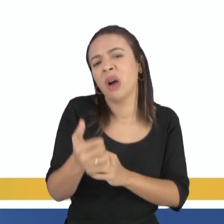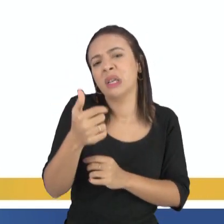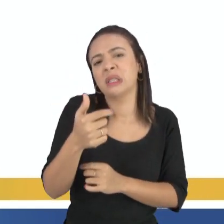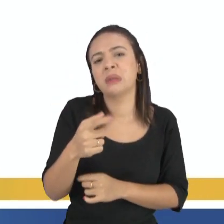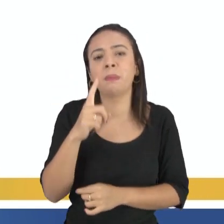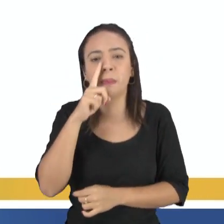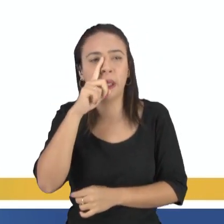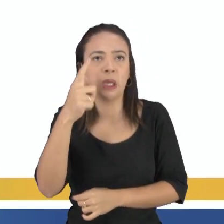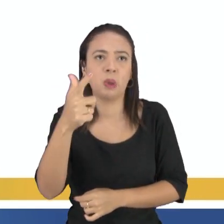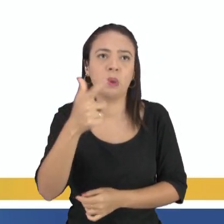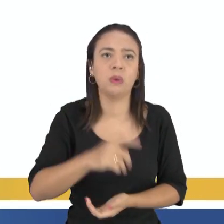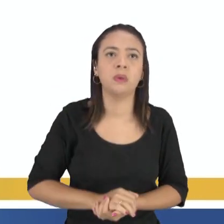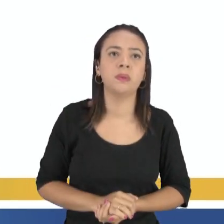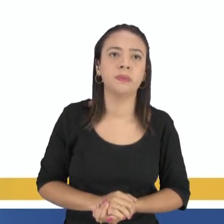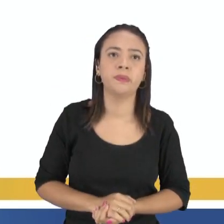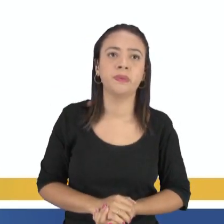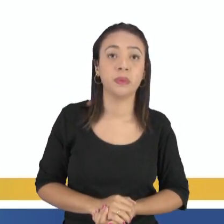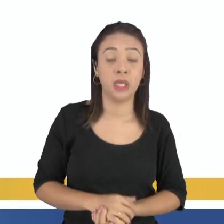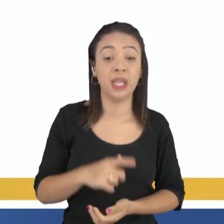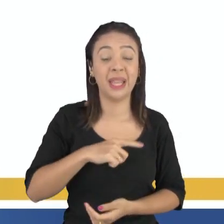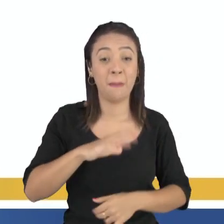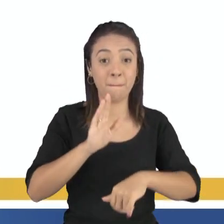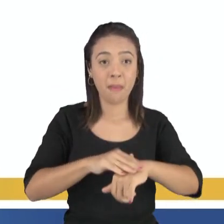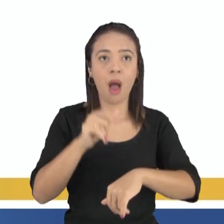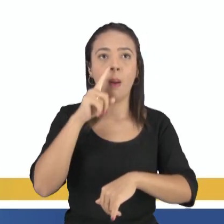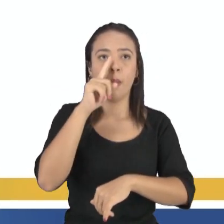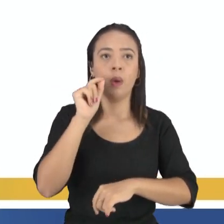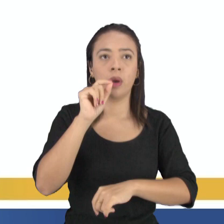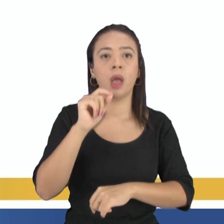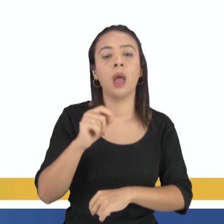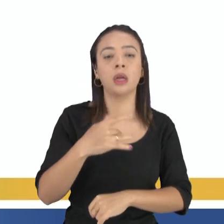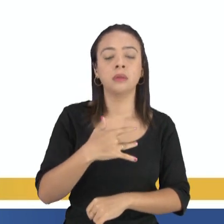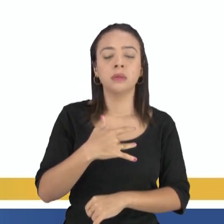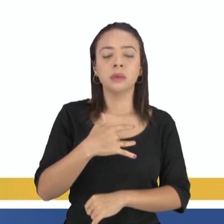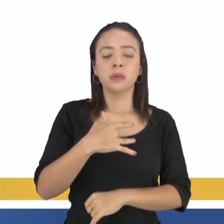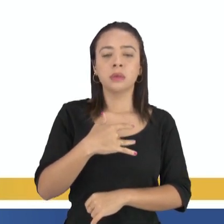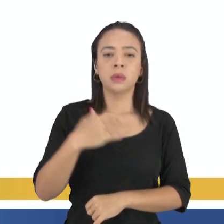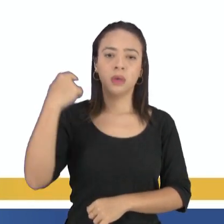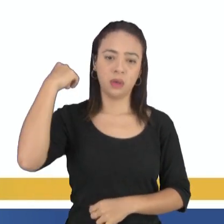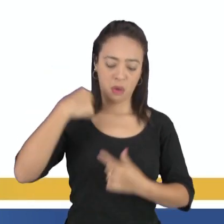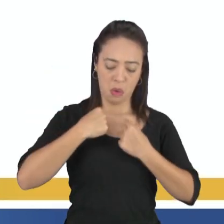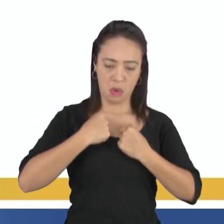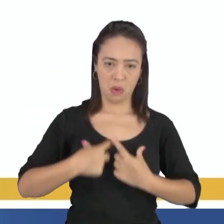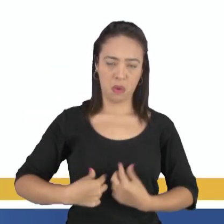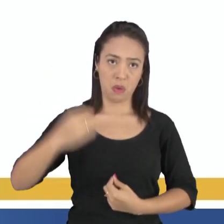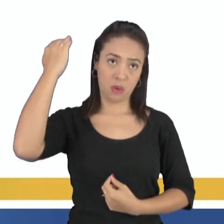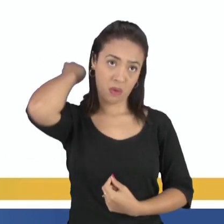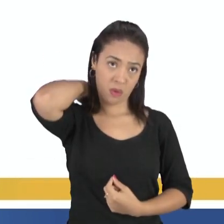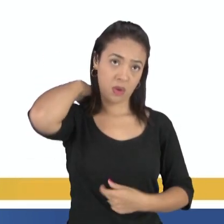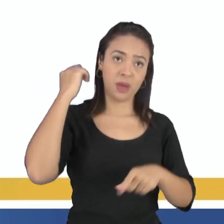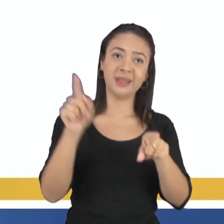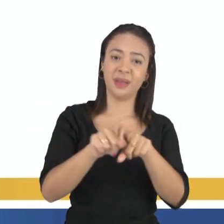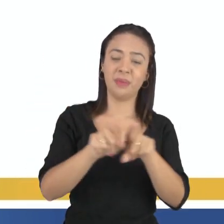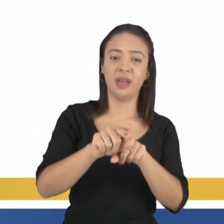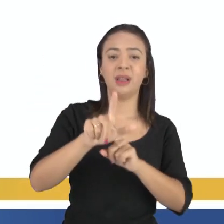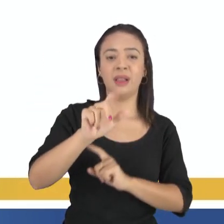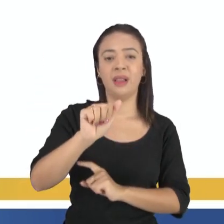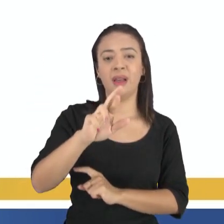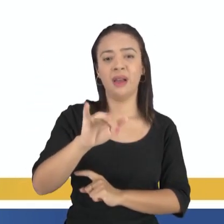oferecem risco são a tuberculose pulmonar e a tuberculose da laringe, que